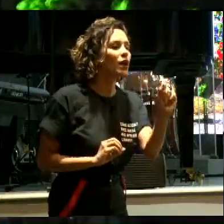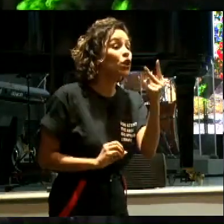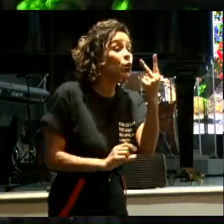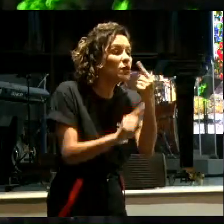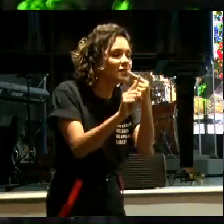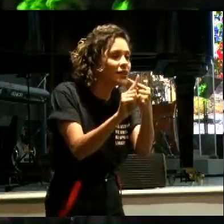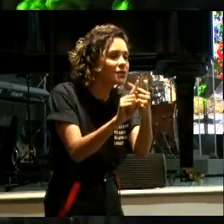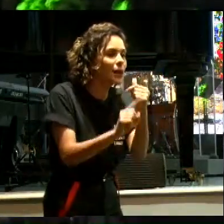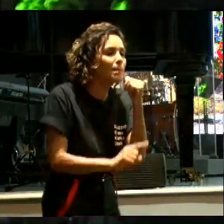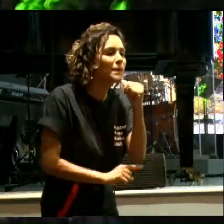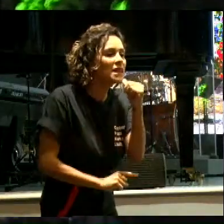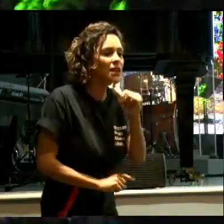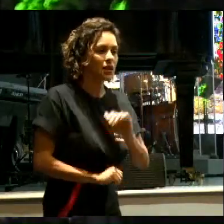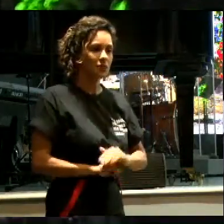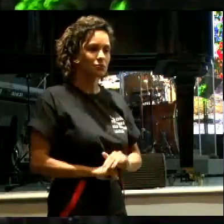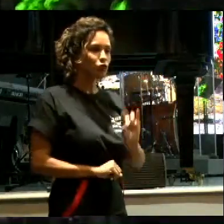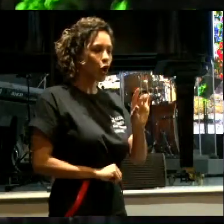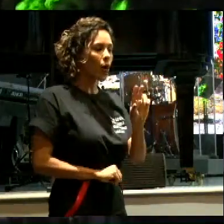da menina.